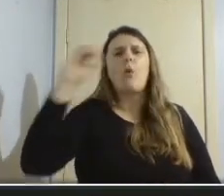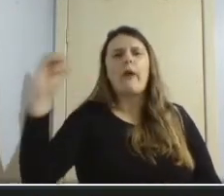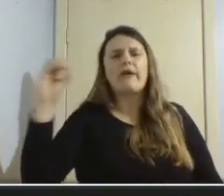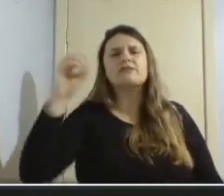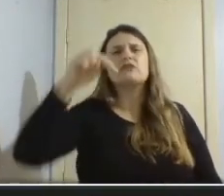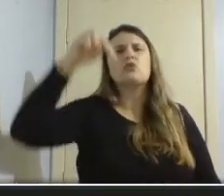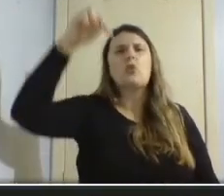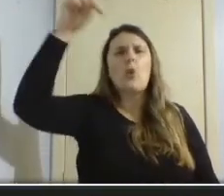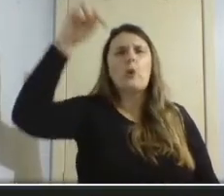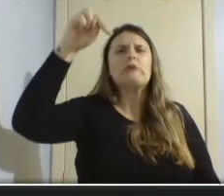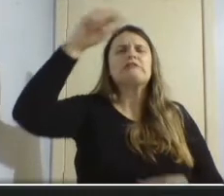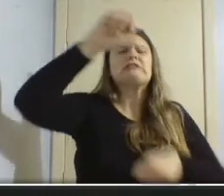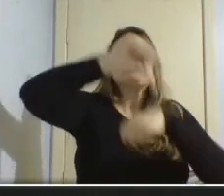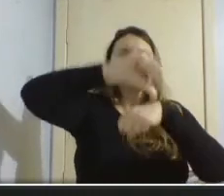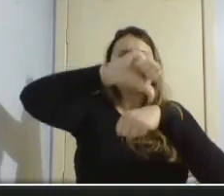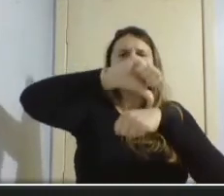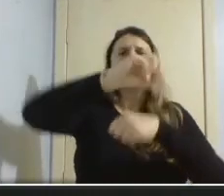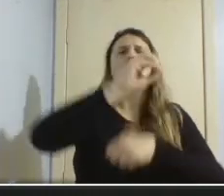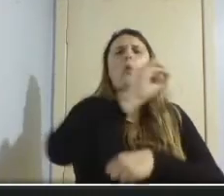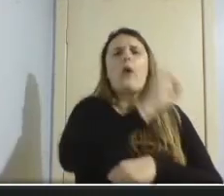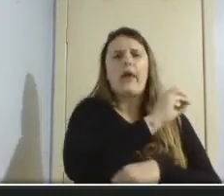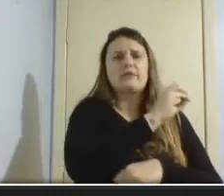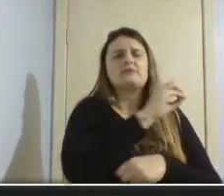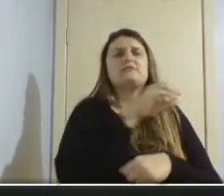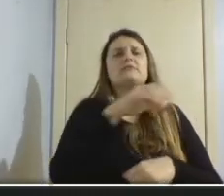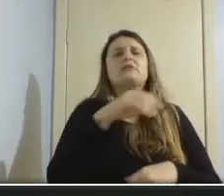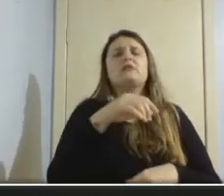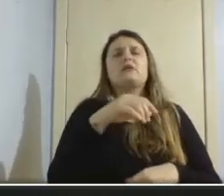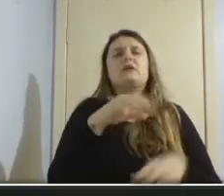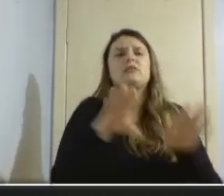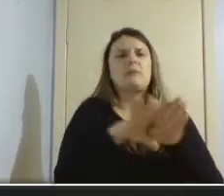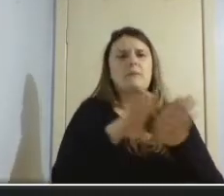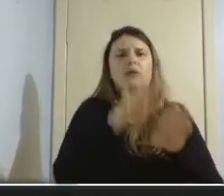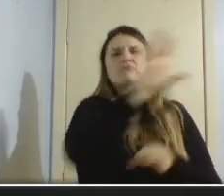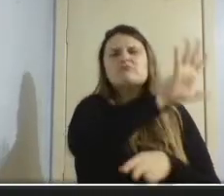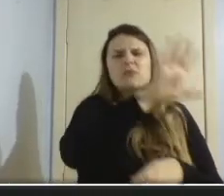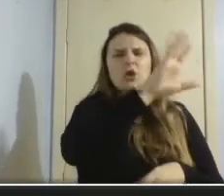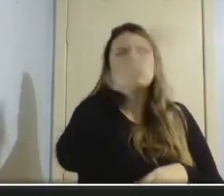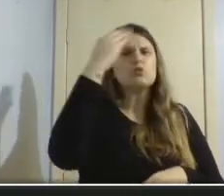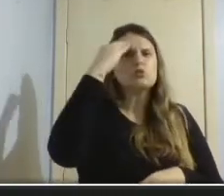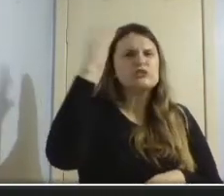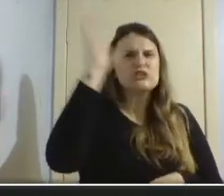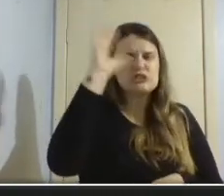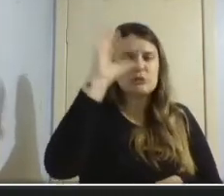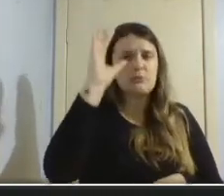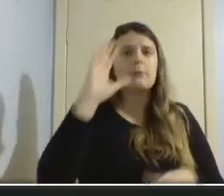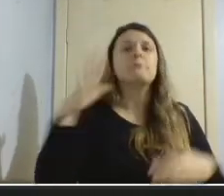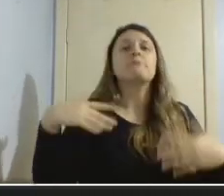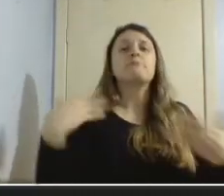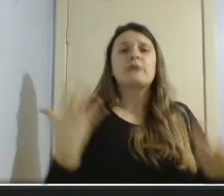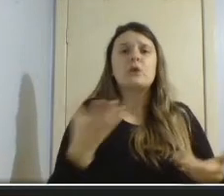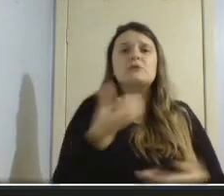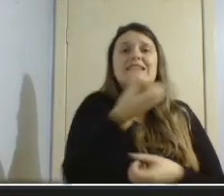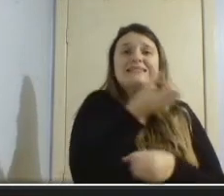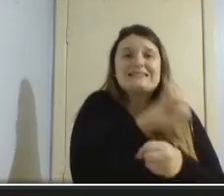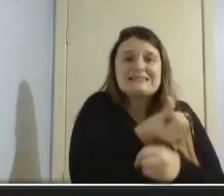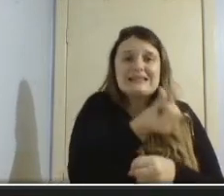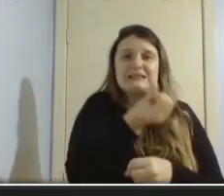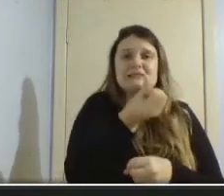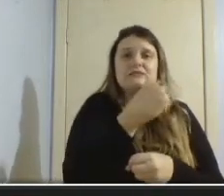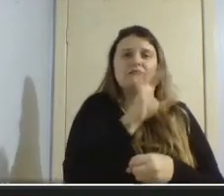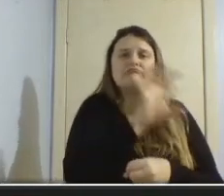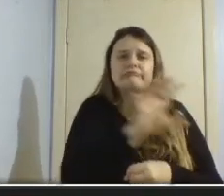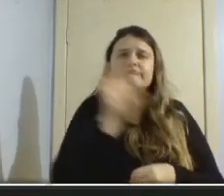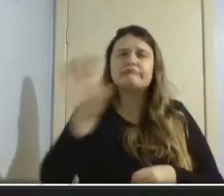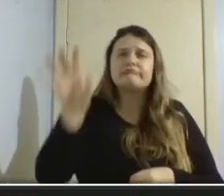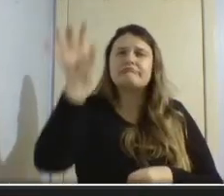região Leste, que compreende aí a região de Curitiba. Ao todo, esses 6 ecossistemas, que têm lá os seus